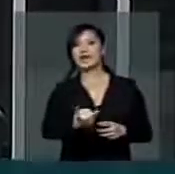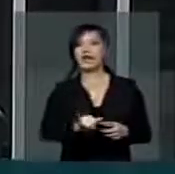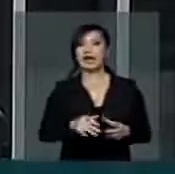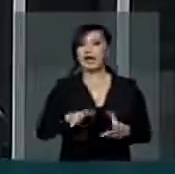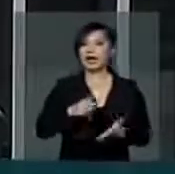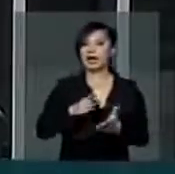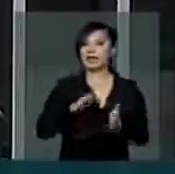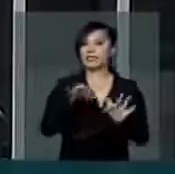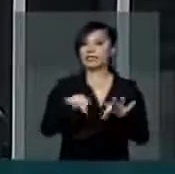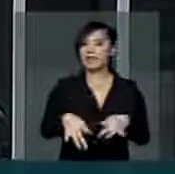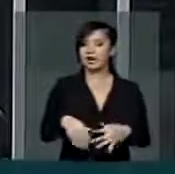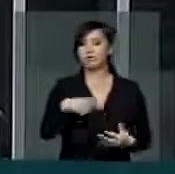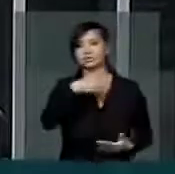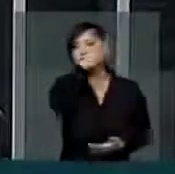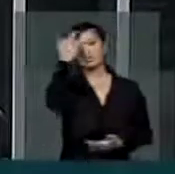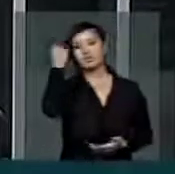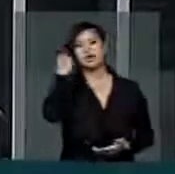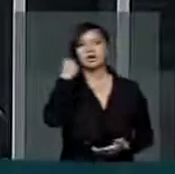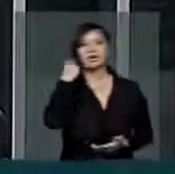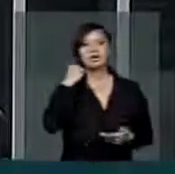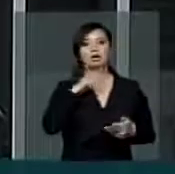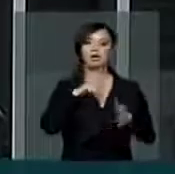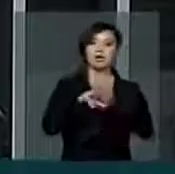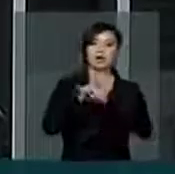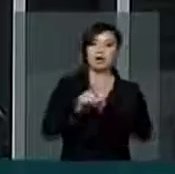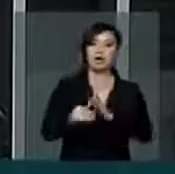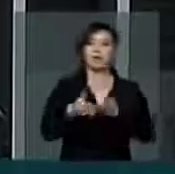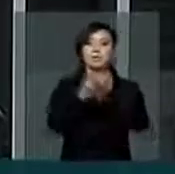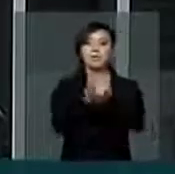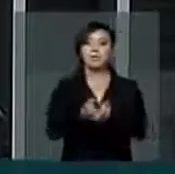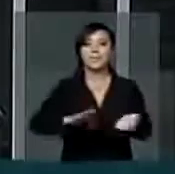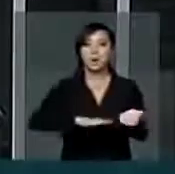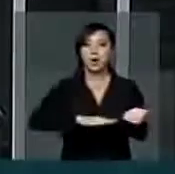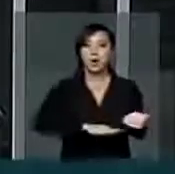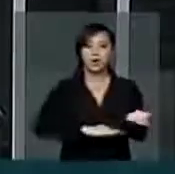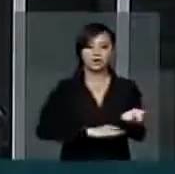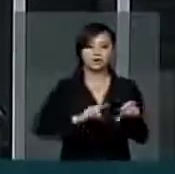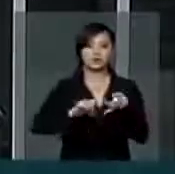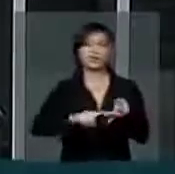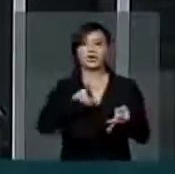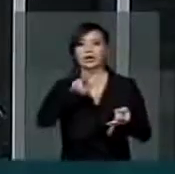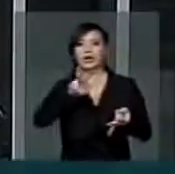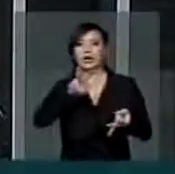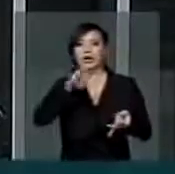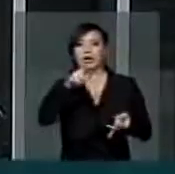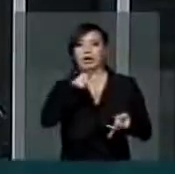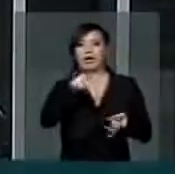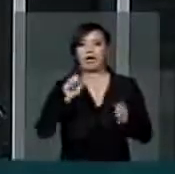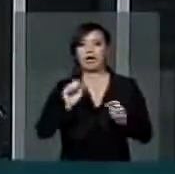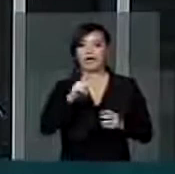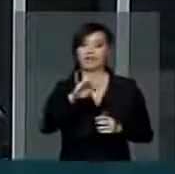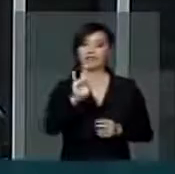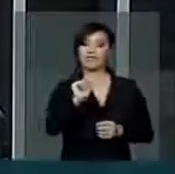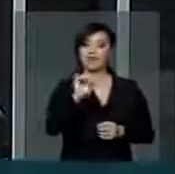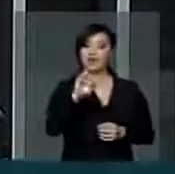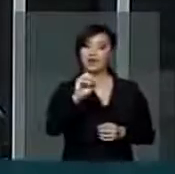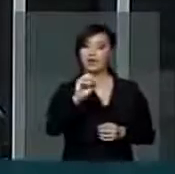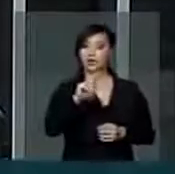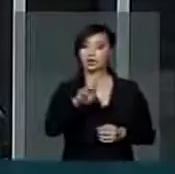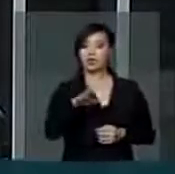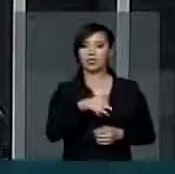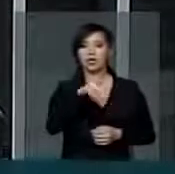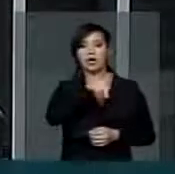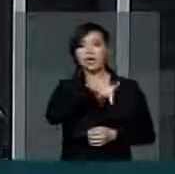o fator previdenciário e vários outros vetos de suma importância, como o dispositivo rejeitado, o ato